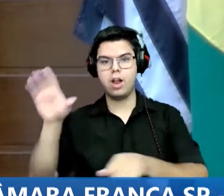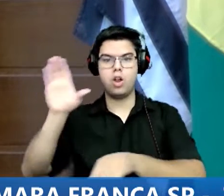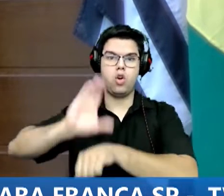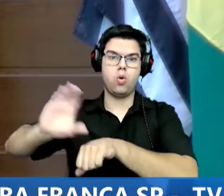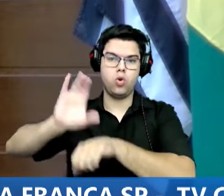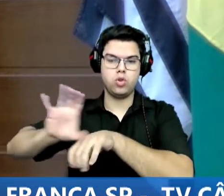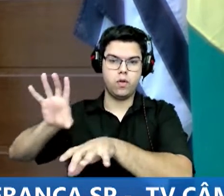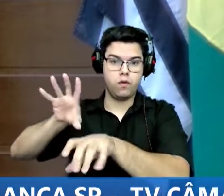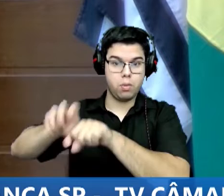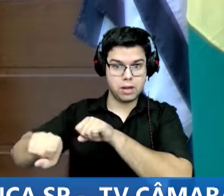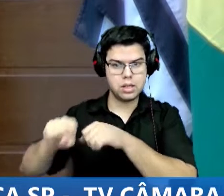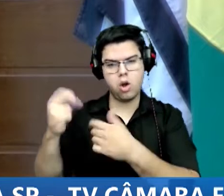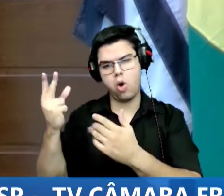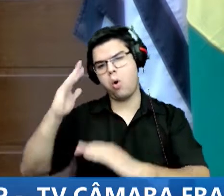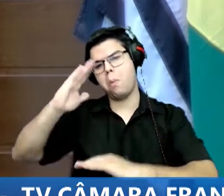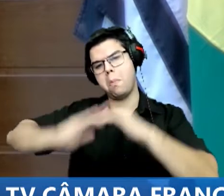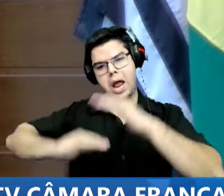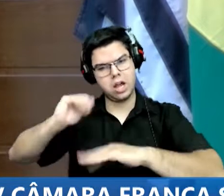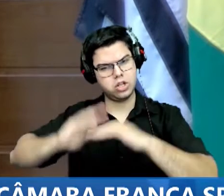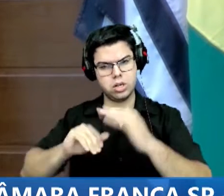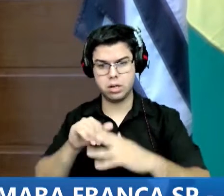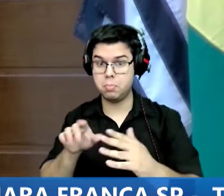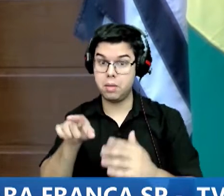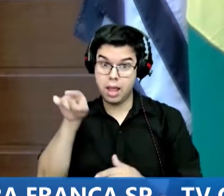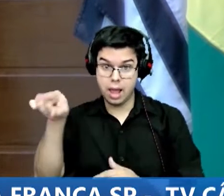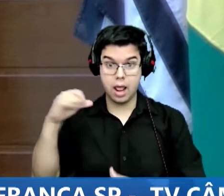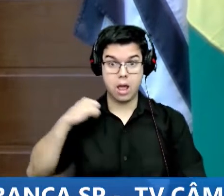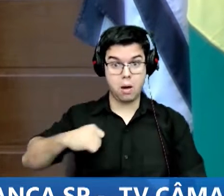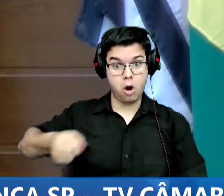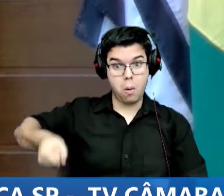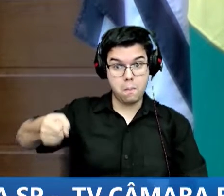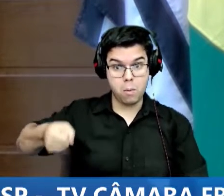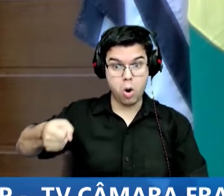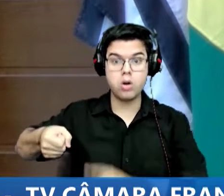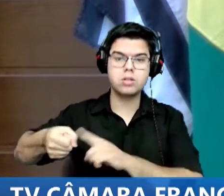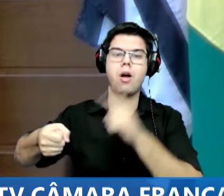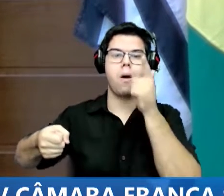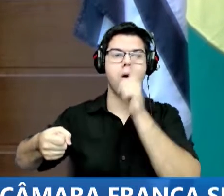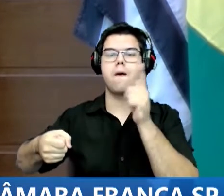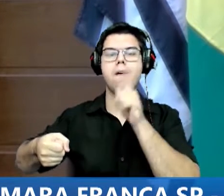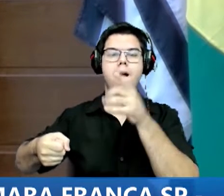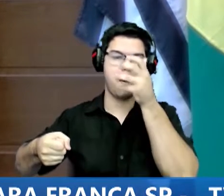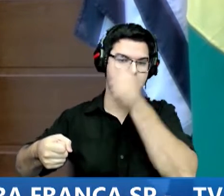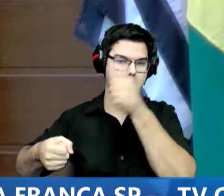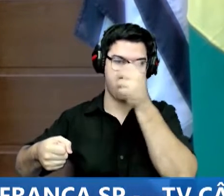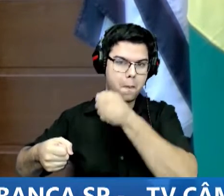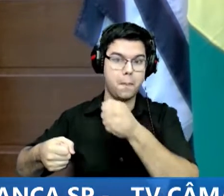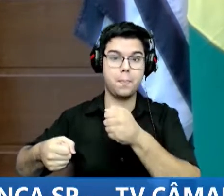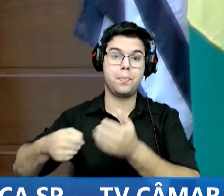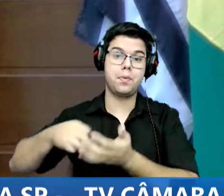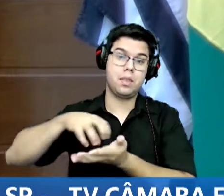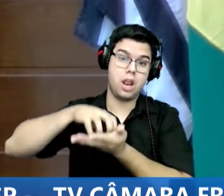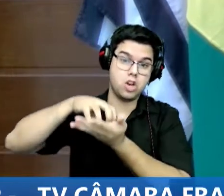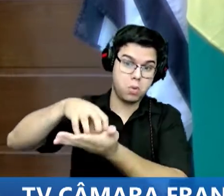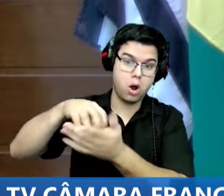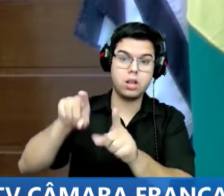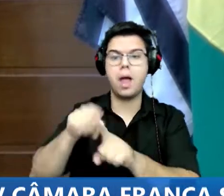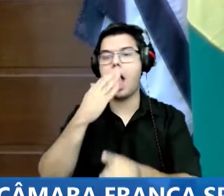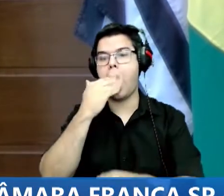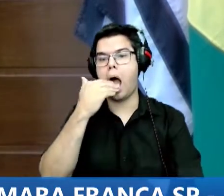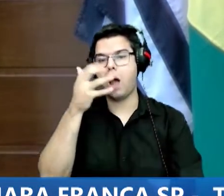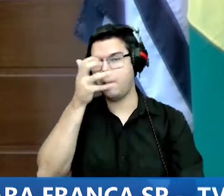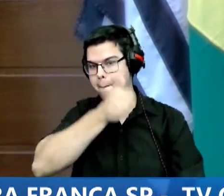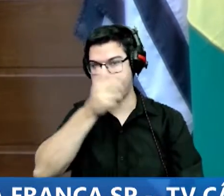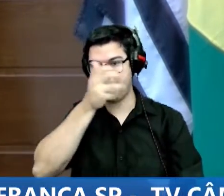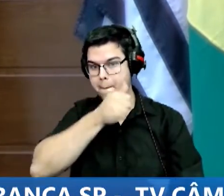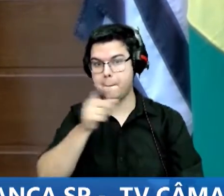né? E, com isso, essas bolsas custeavam o transporte e a alimentação deles. Fizemos vários